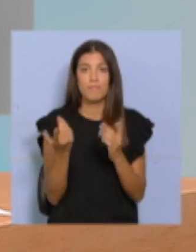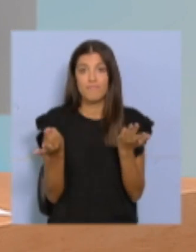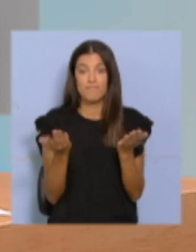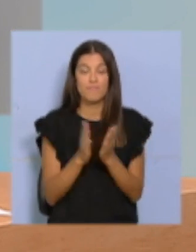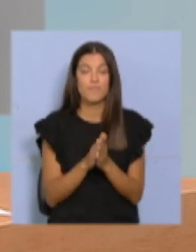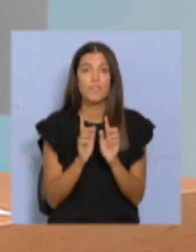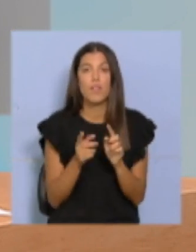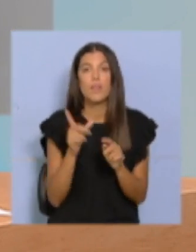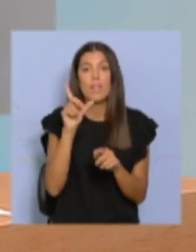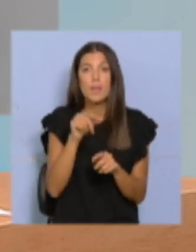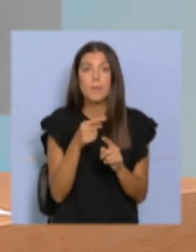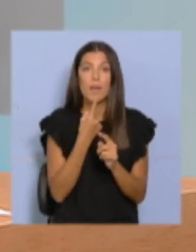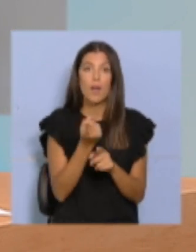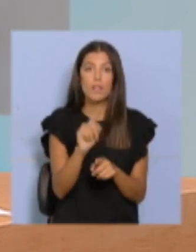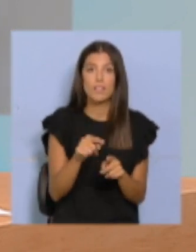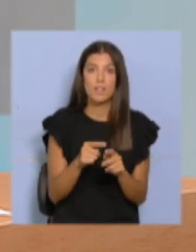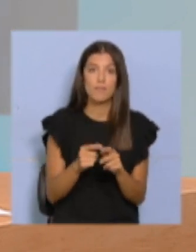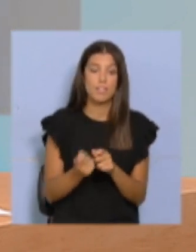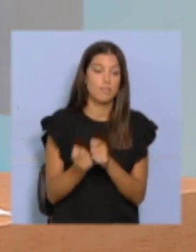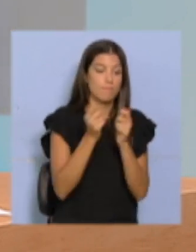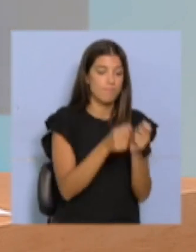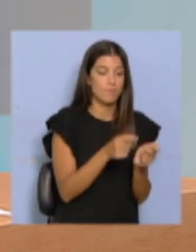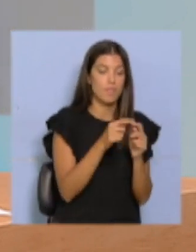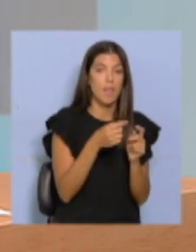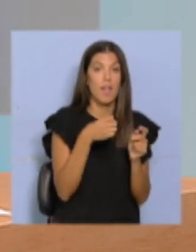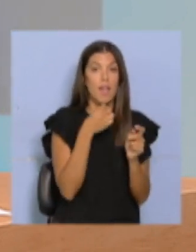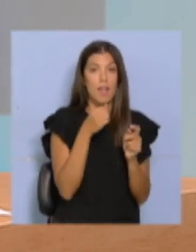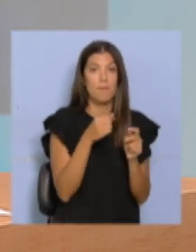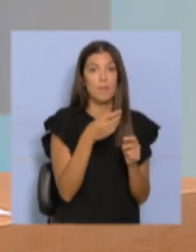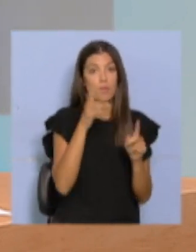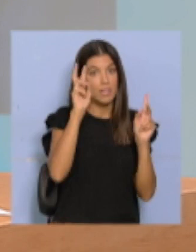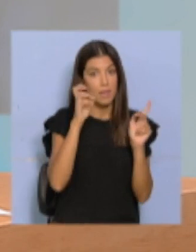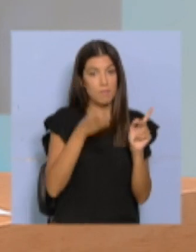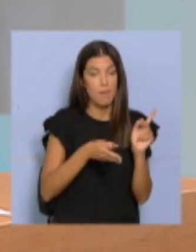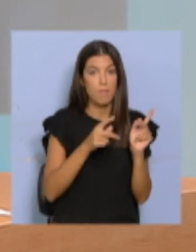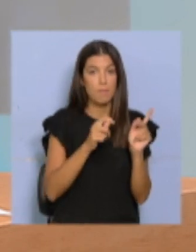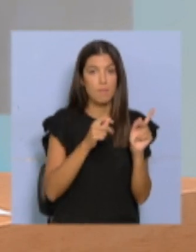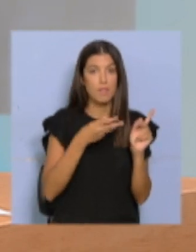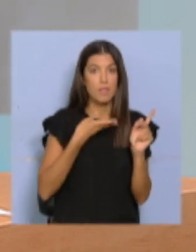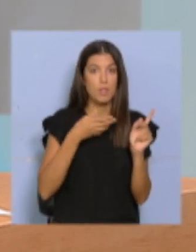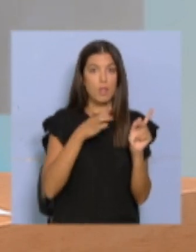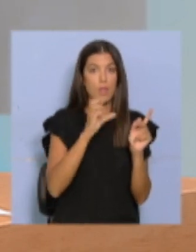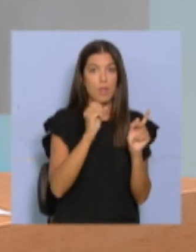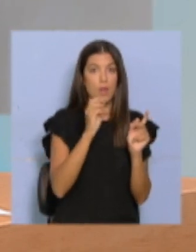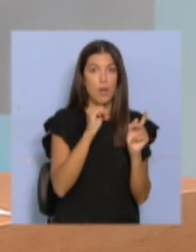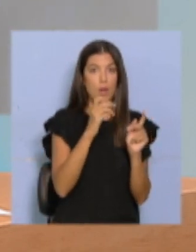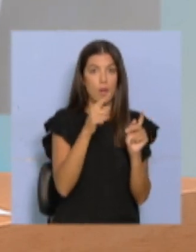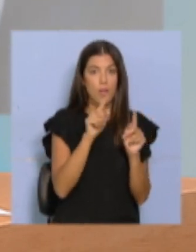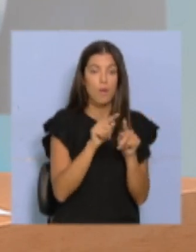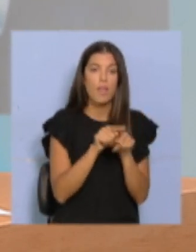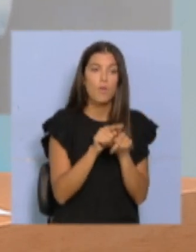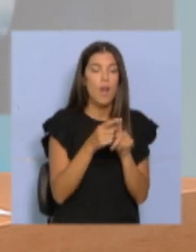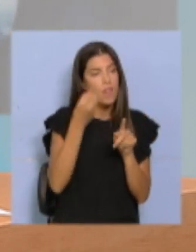passando outra vez para Pedrógão, não é? E para que a mensagem nos diz, que é não deixar